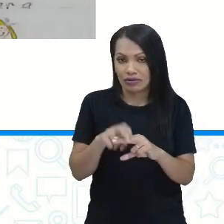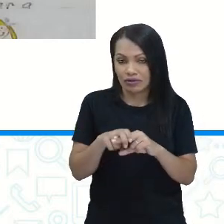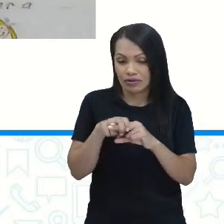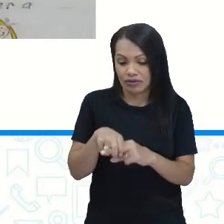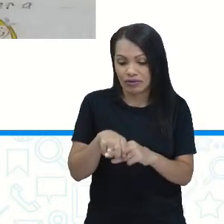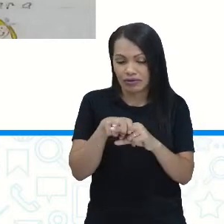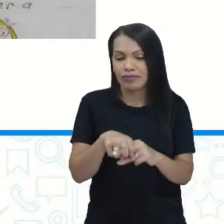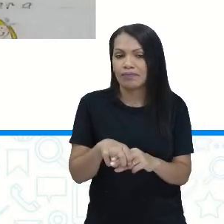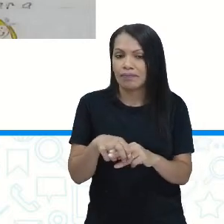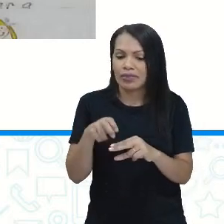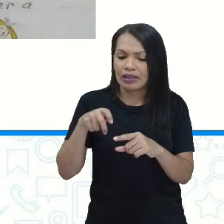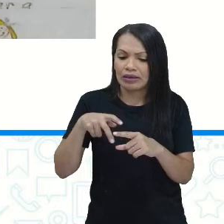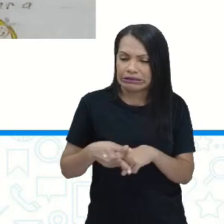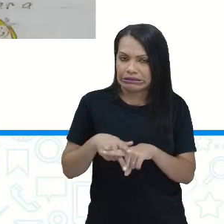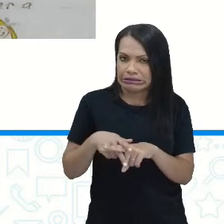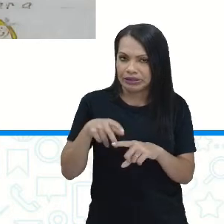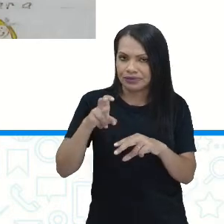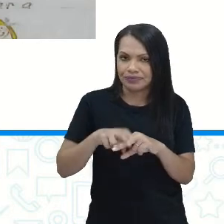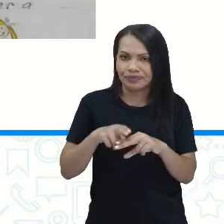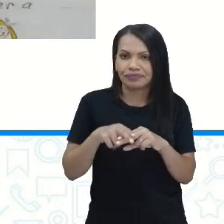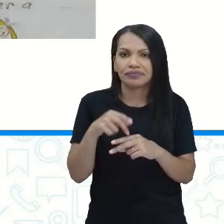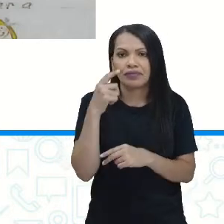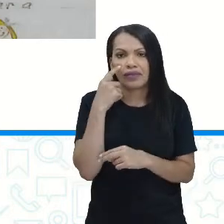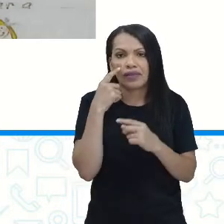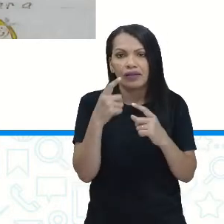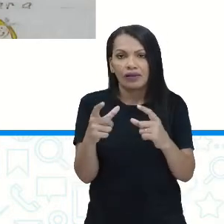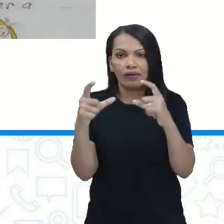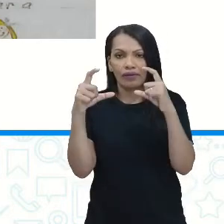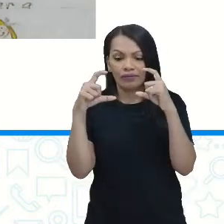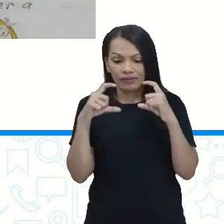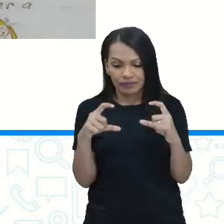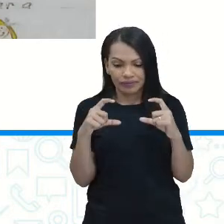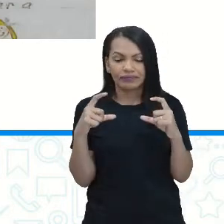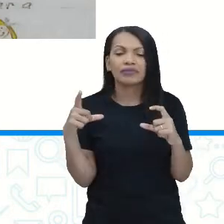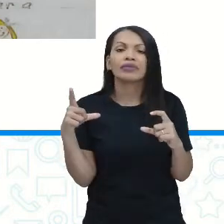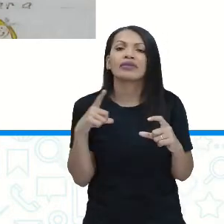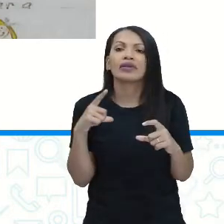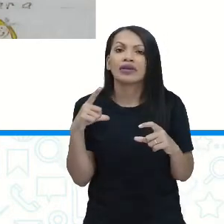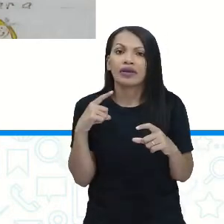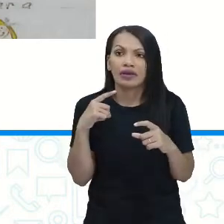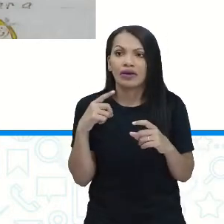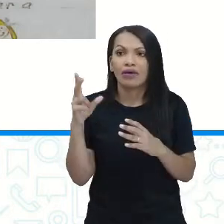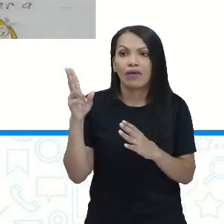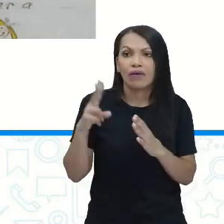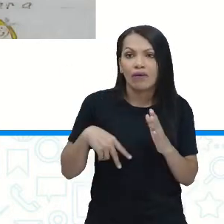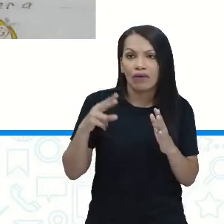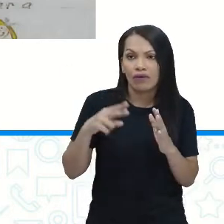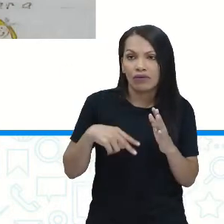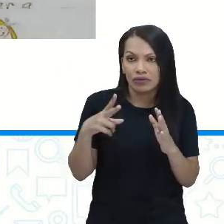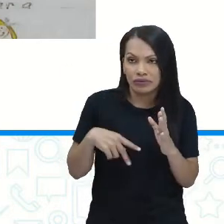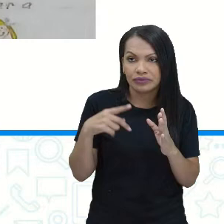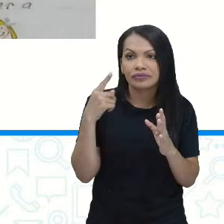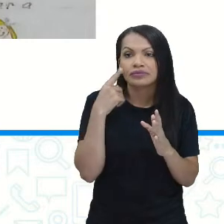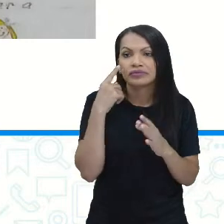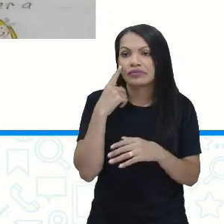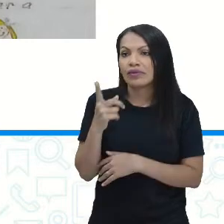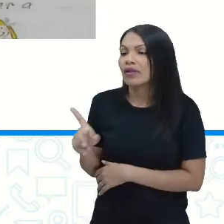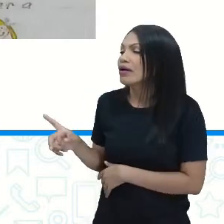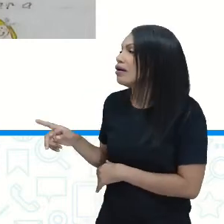Aí logo abaixo, não é? Eu tenho o restante da leitura aqui, tá assim,